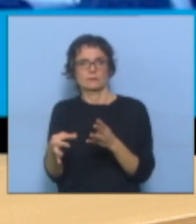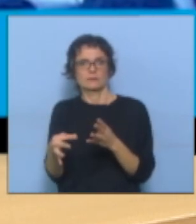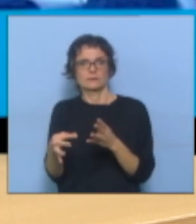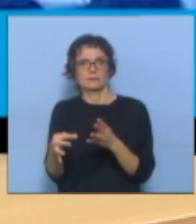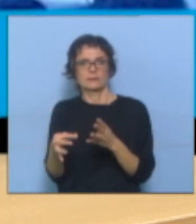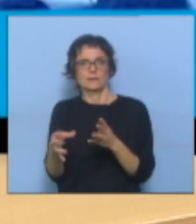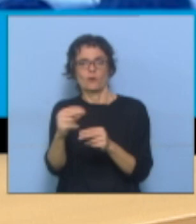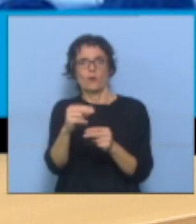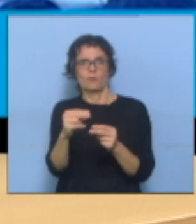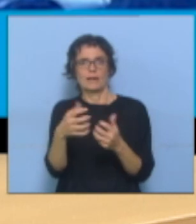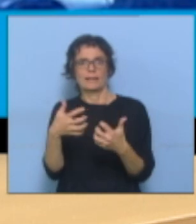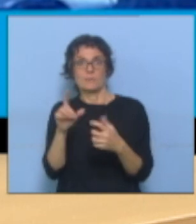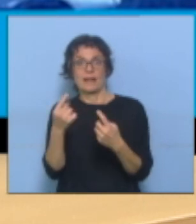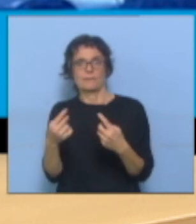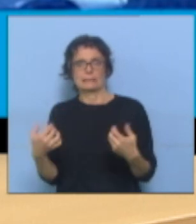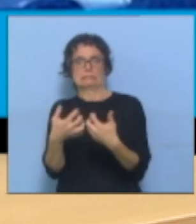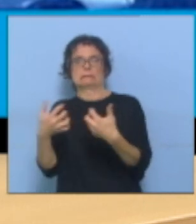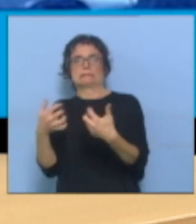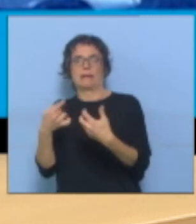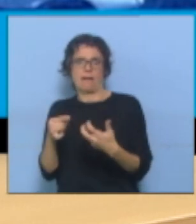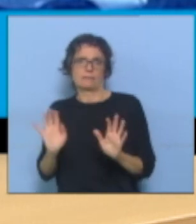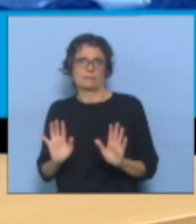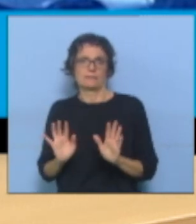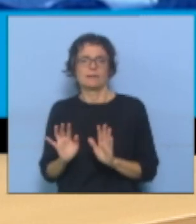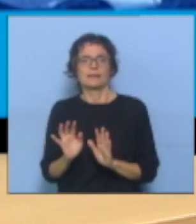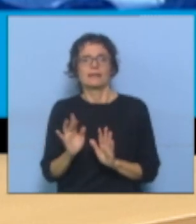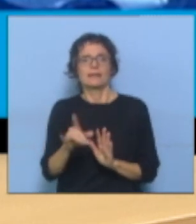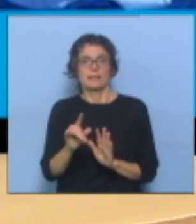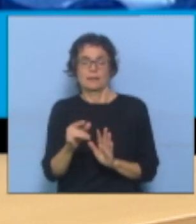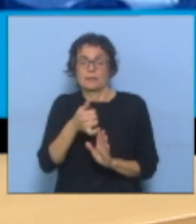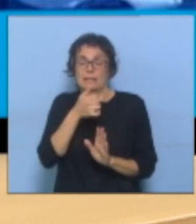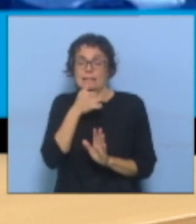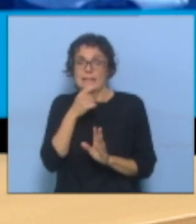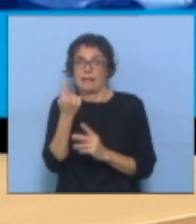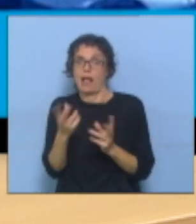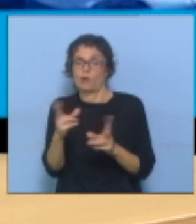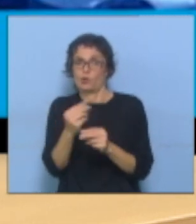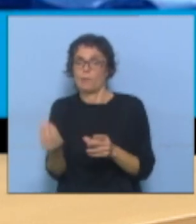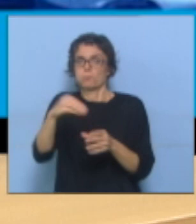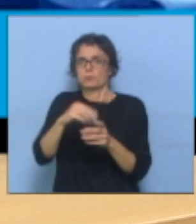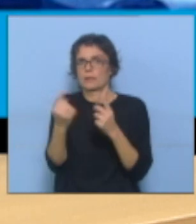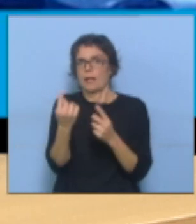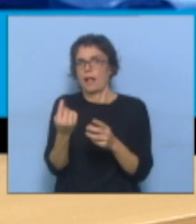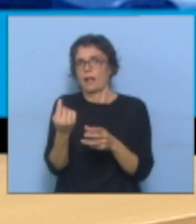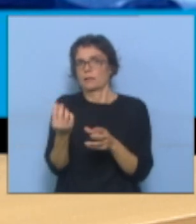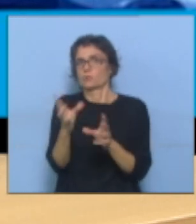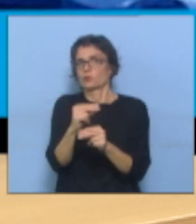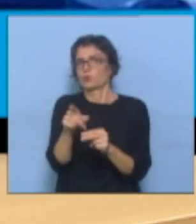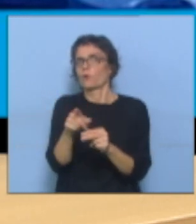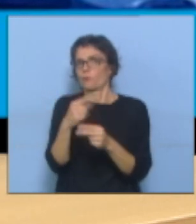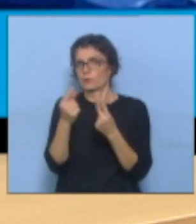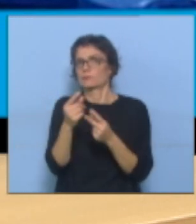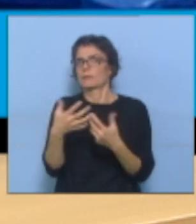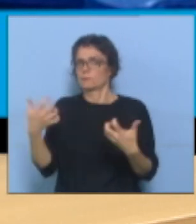as decisões são mais plenas, mais completas, mas também mais difíceis. Não são tão imediatas e, portanto, eu tenho